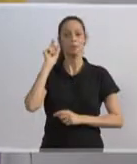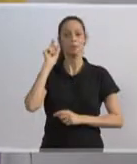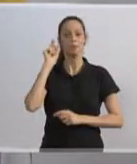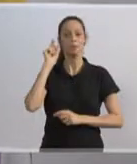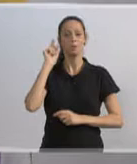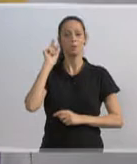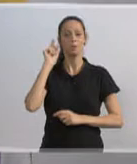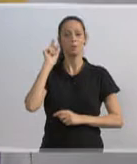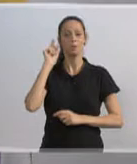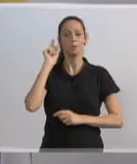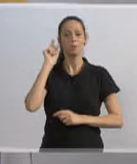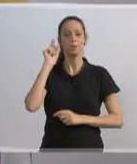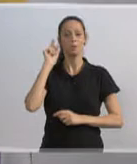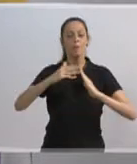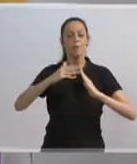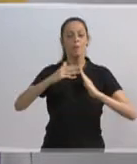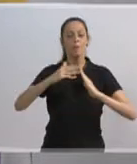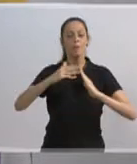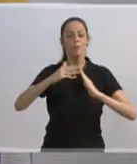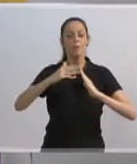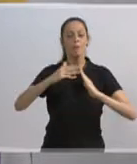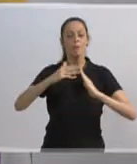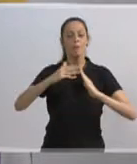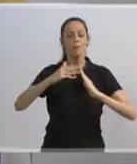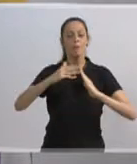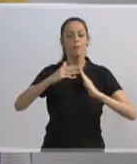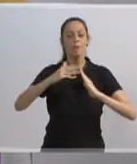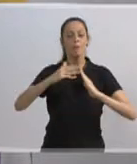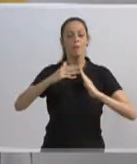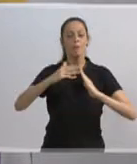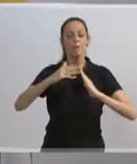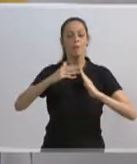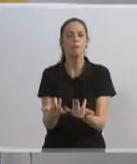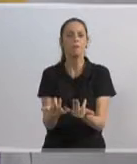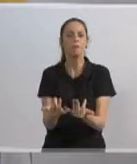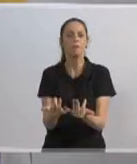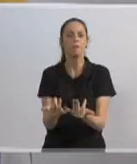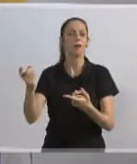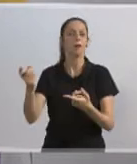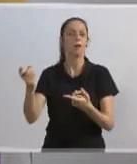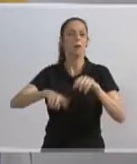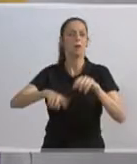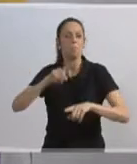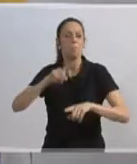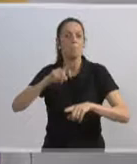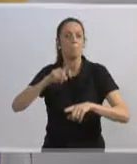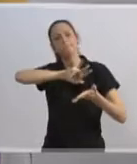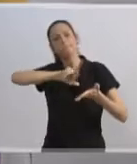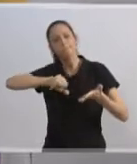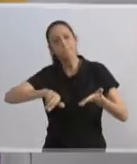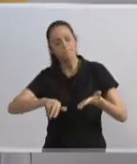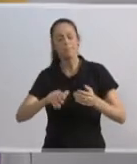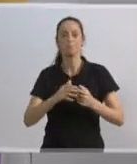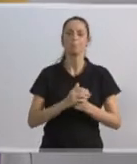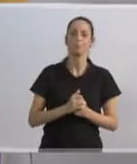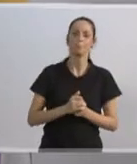neste convite e aqui é vereador ito foi feito um esforço que 10 mil